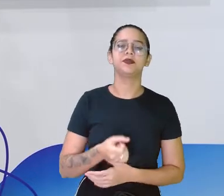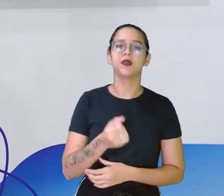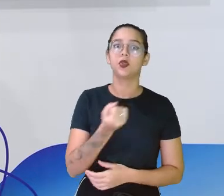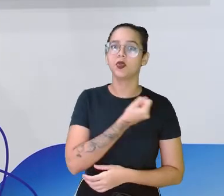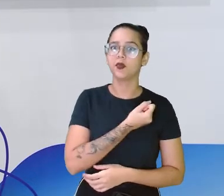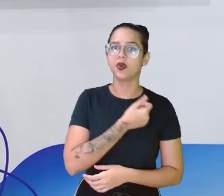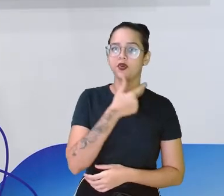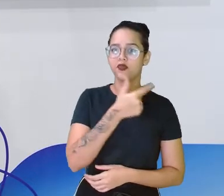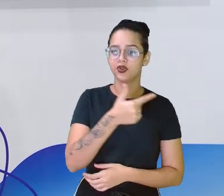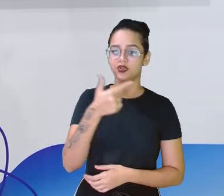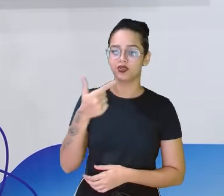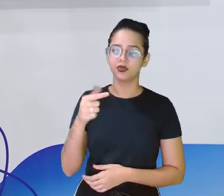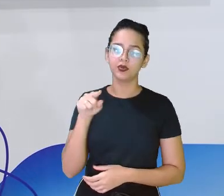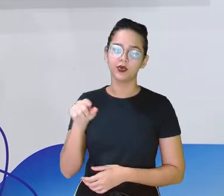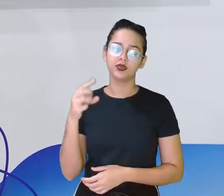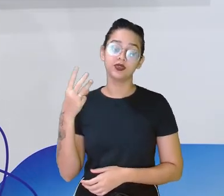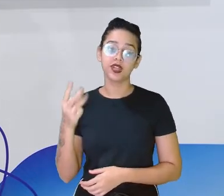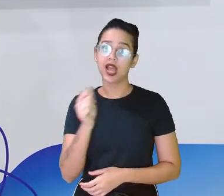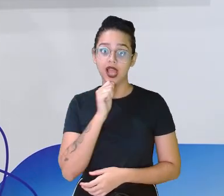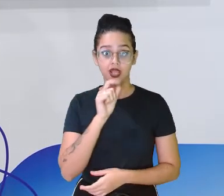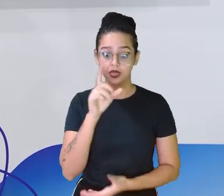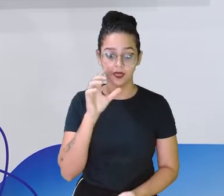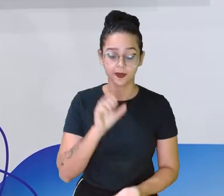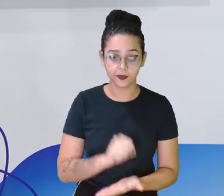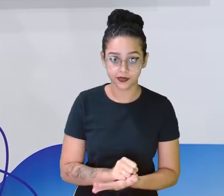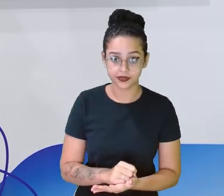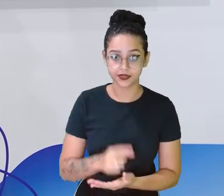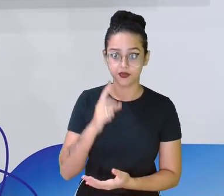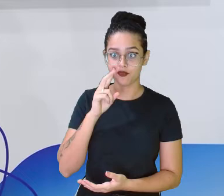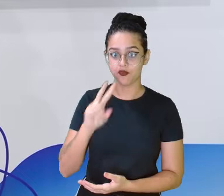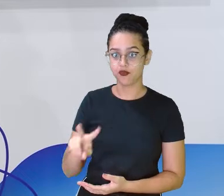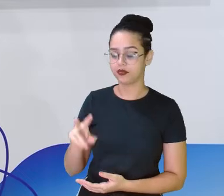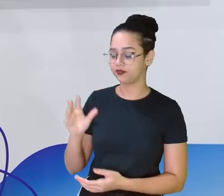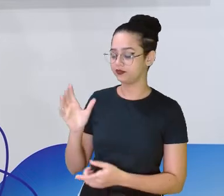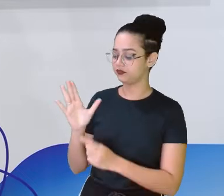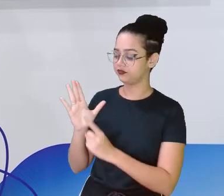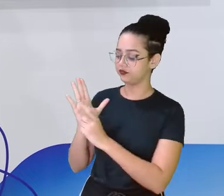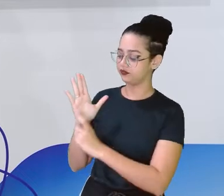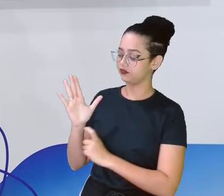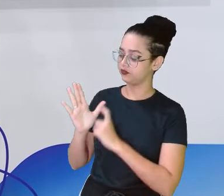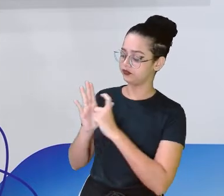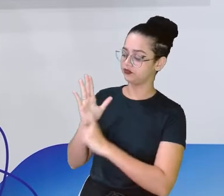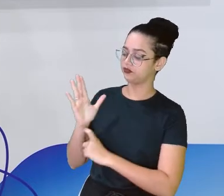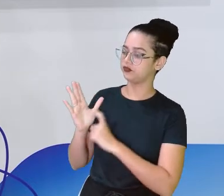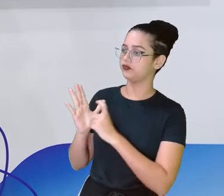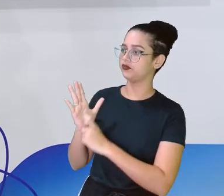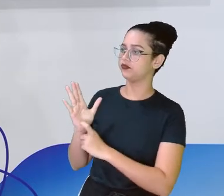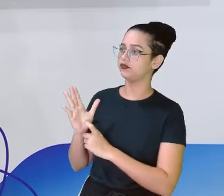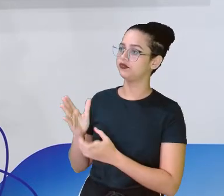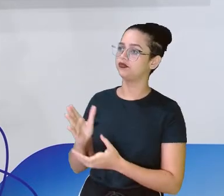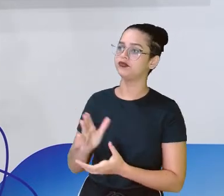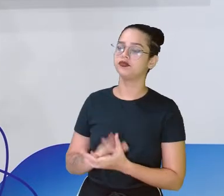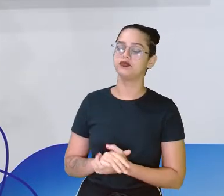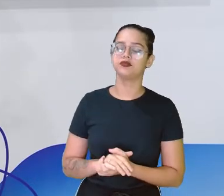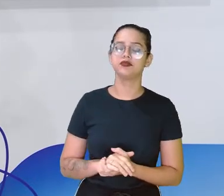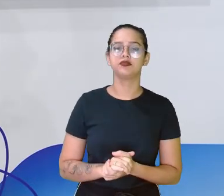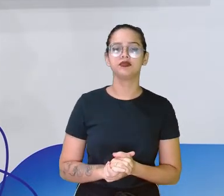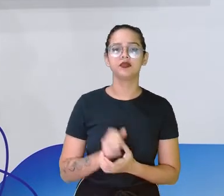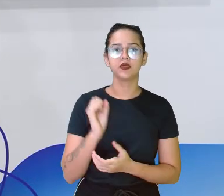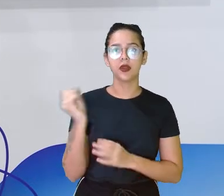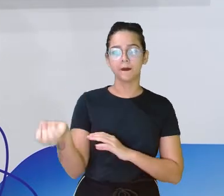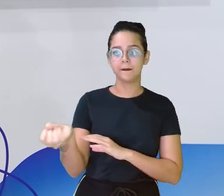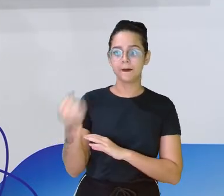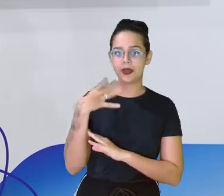22.3. Você que ainda não baixou, acesse o QR Code que vai aparecer na sua telinha. Manda tua mensagem para